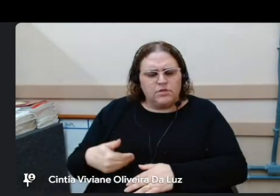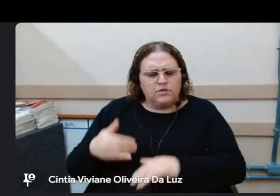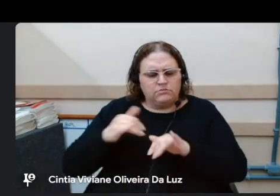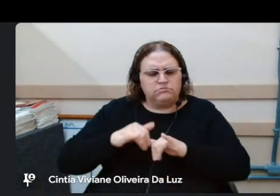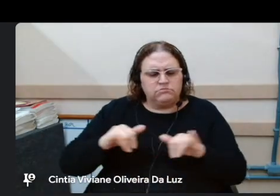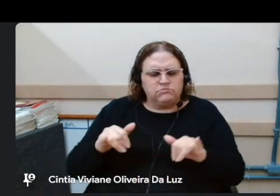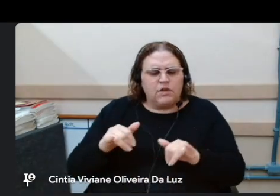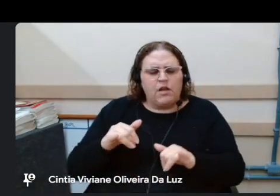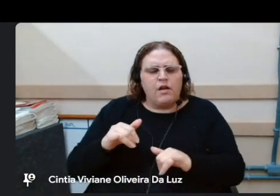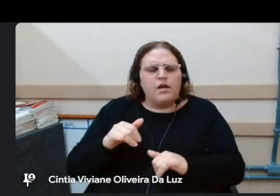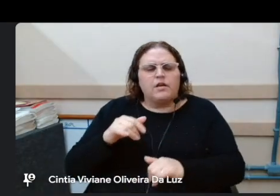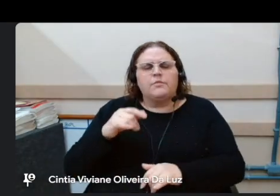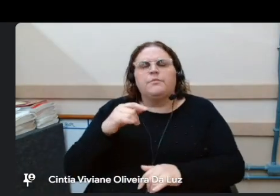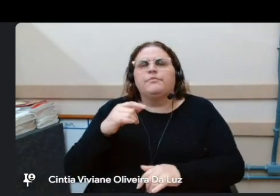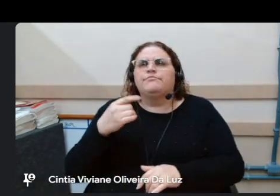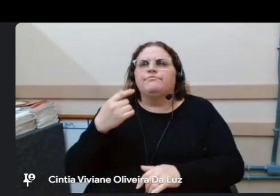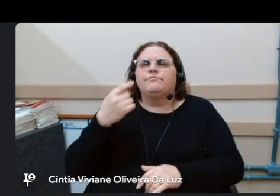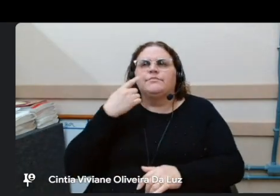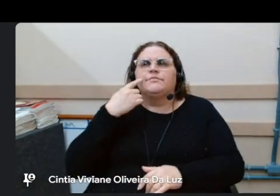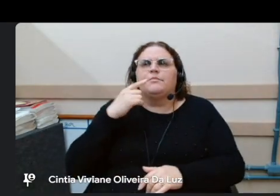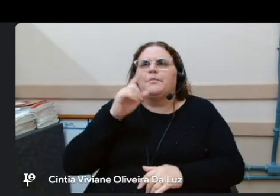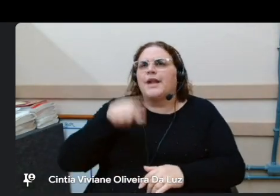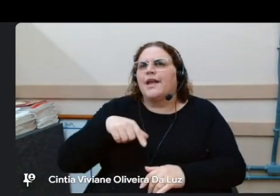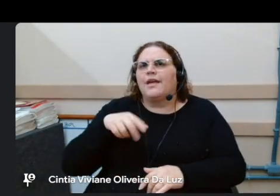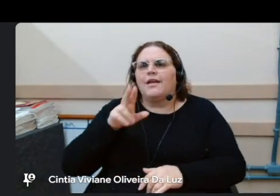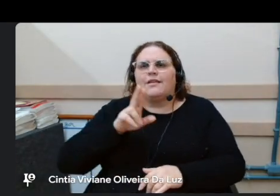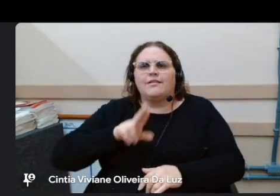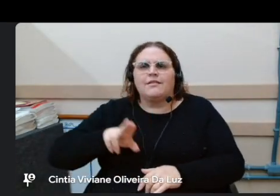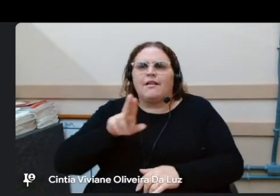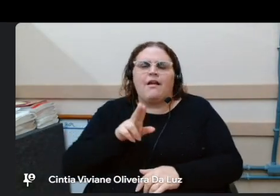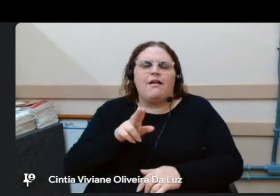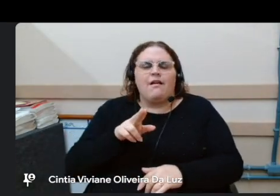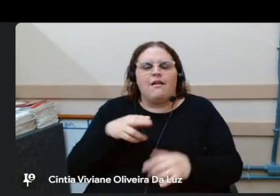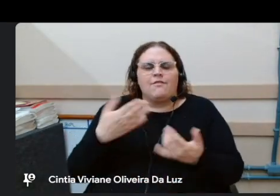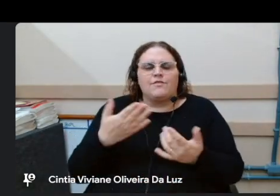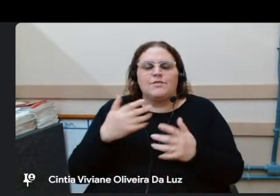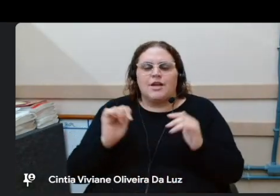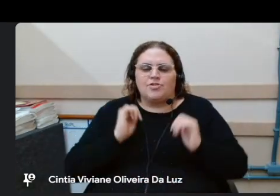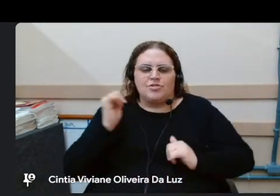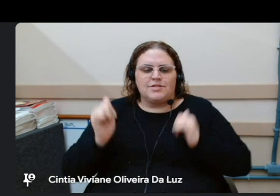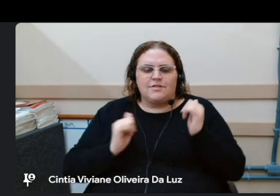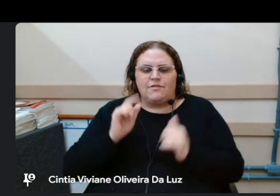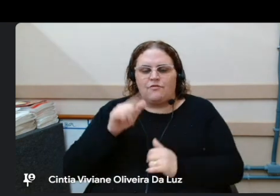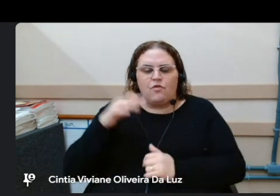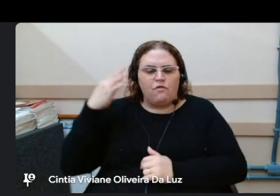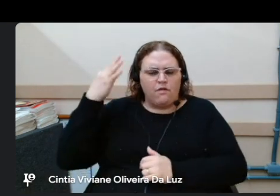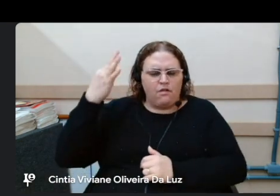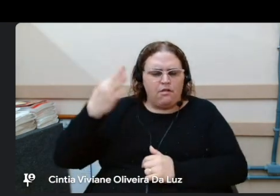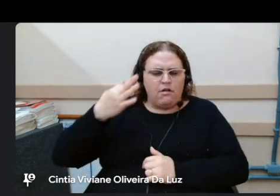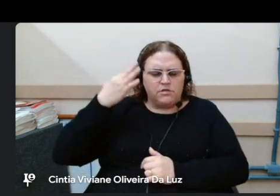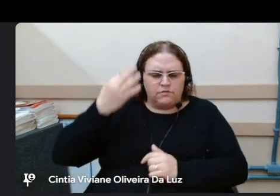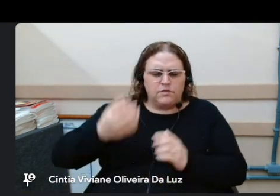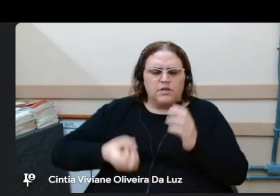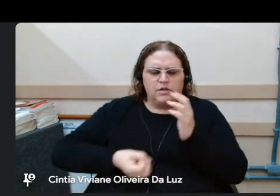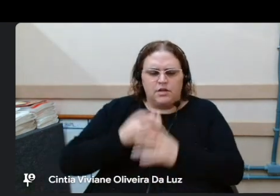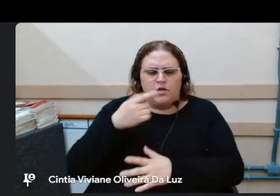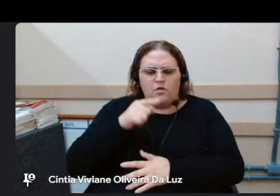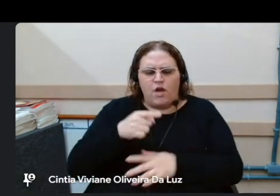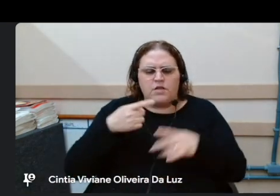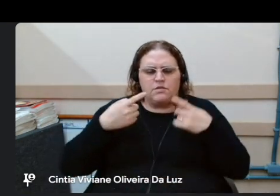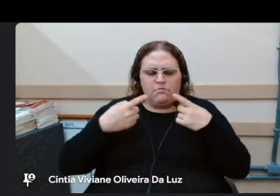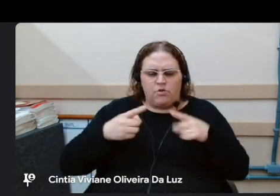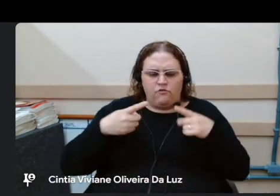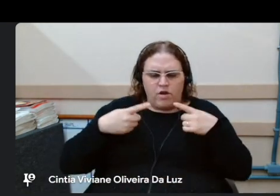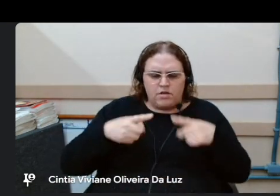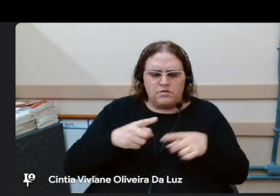publicação que se chama ã para que servem os artistas que foi de um filósofo que que